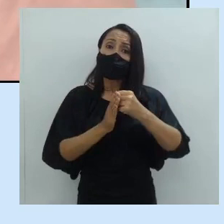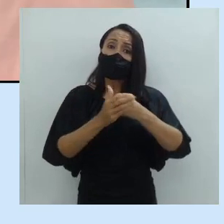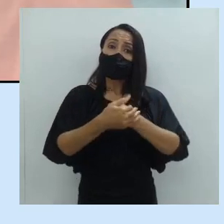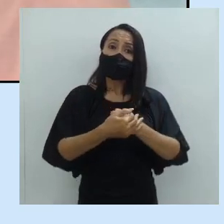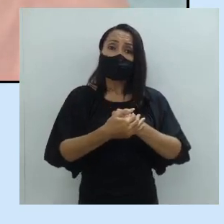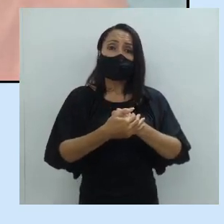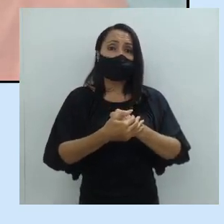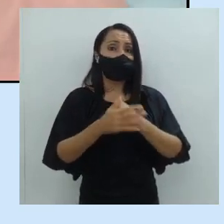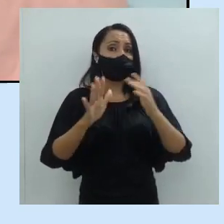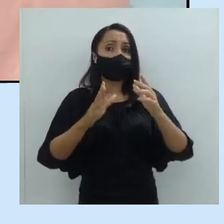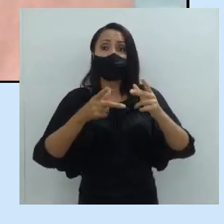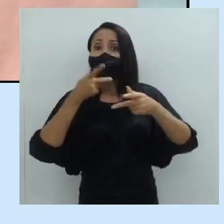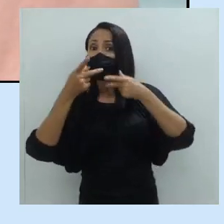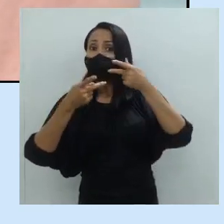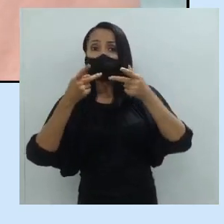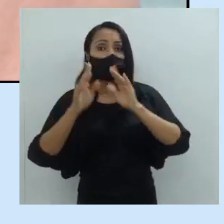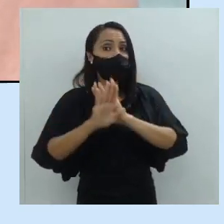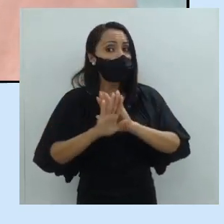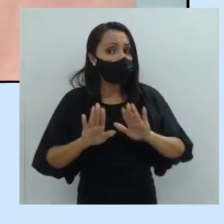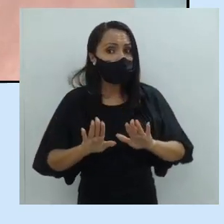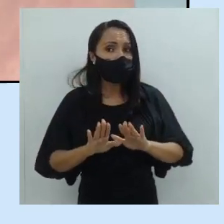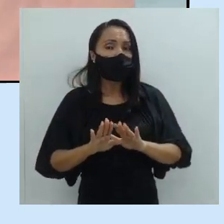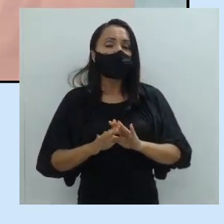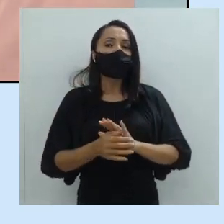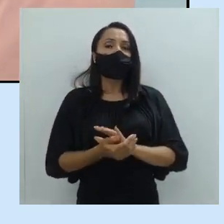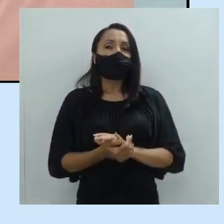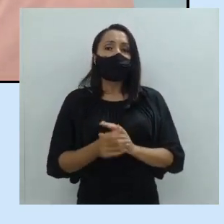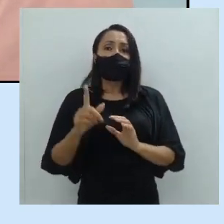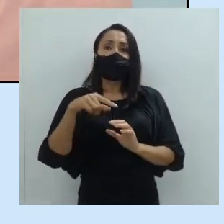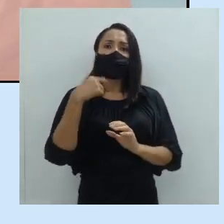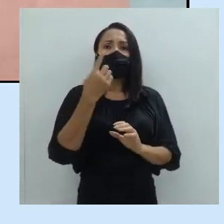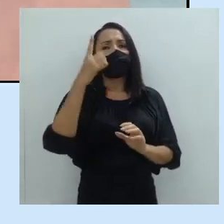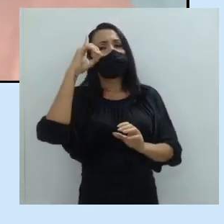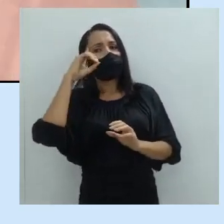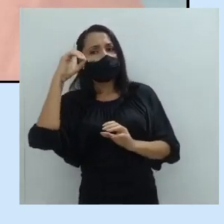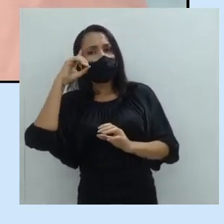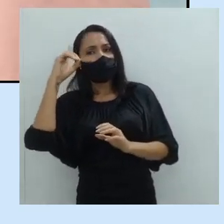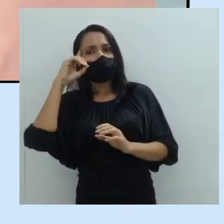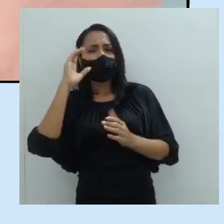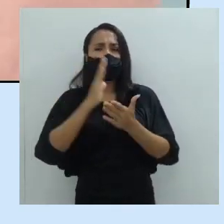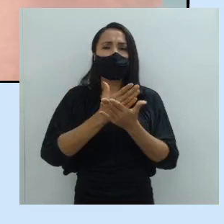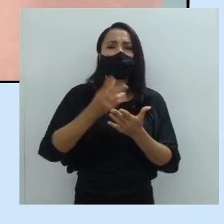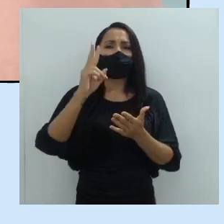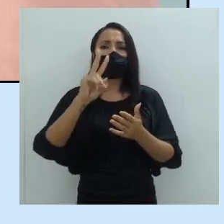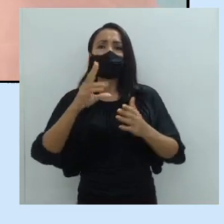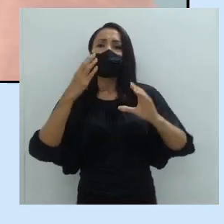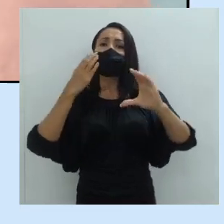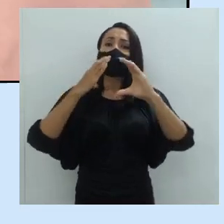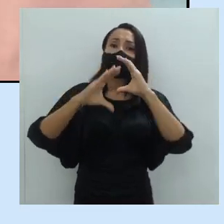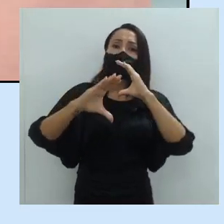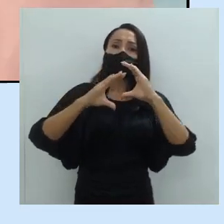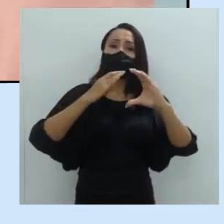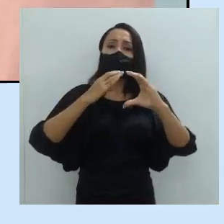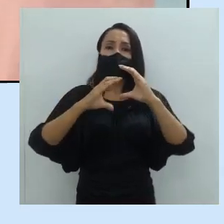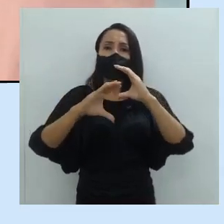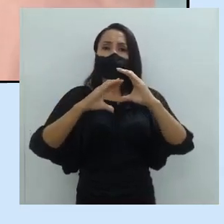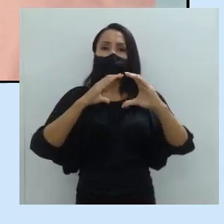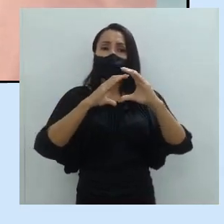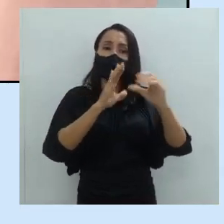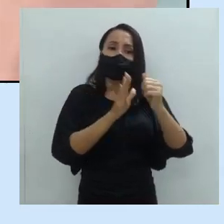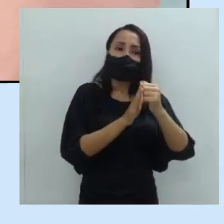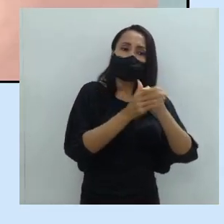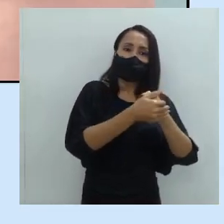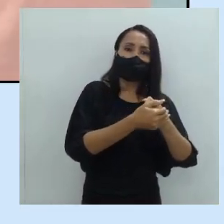não dito. Muitas vezes, claro, em nosso dia a dia, nós nos comunicamos mais pelo não